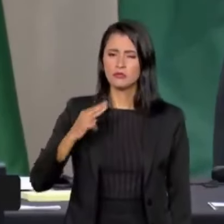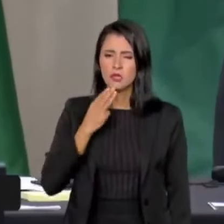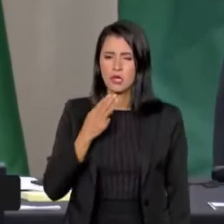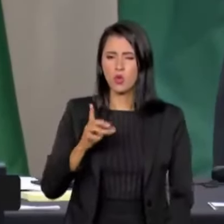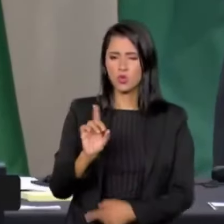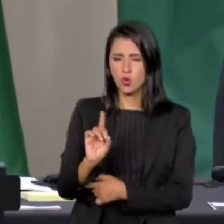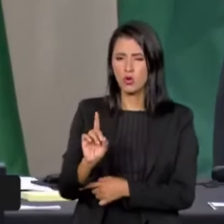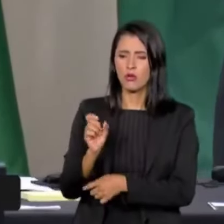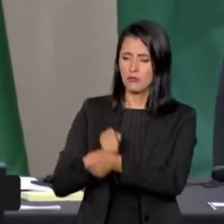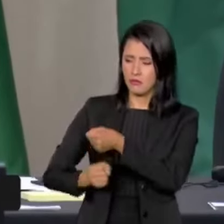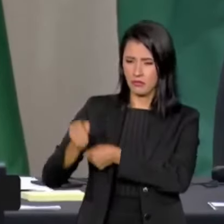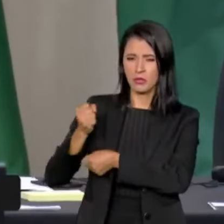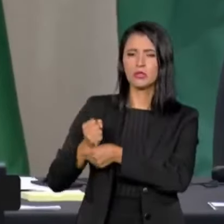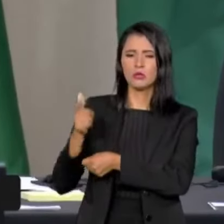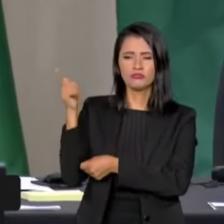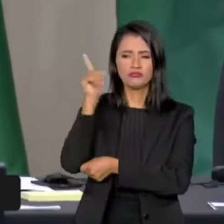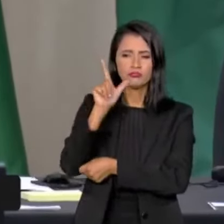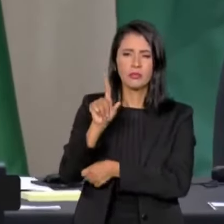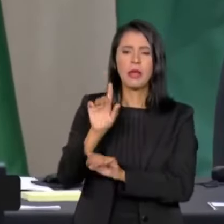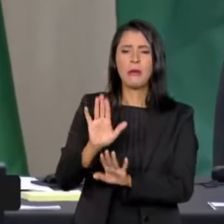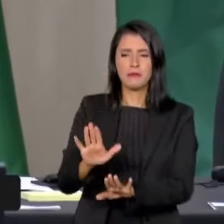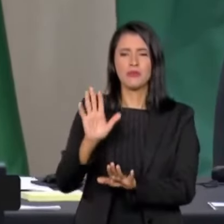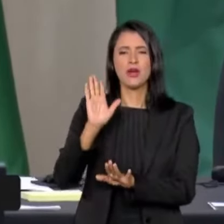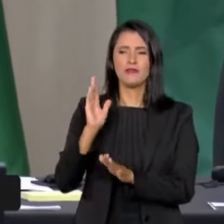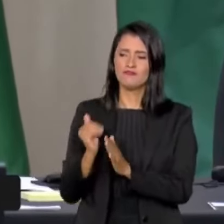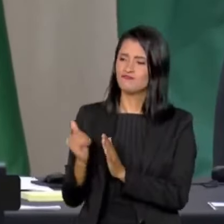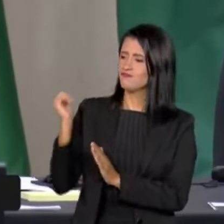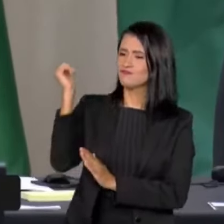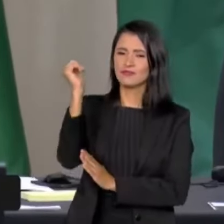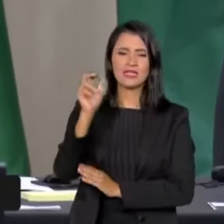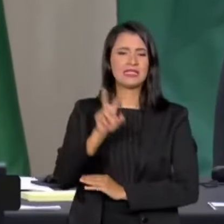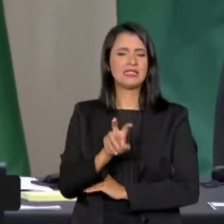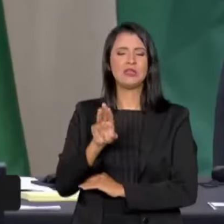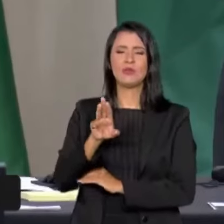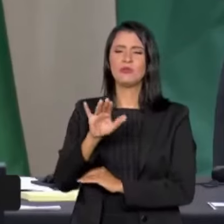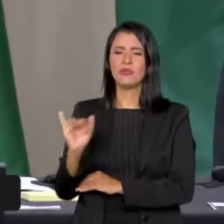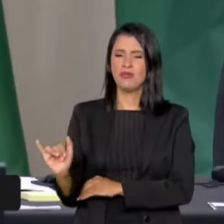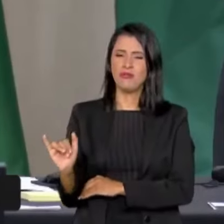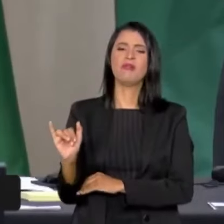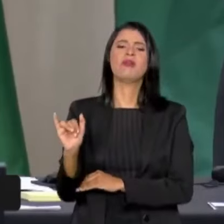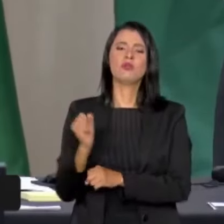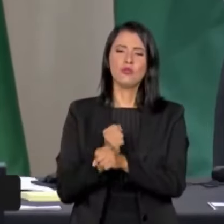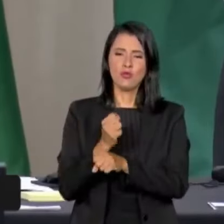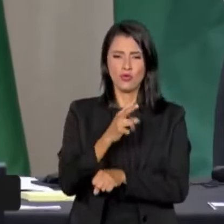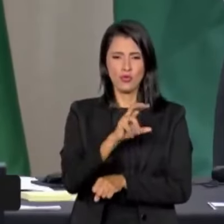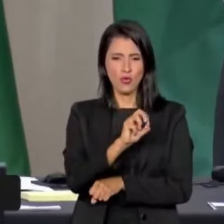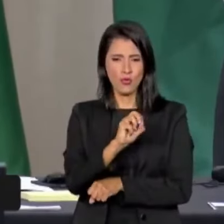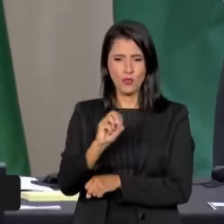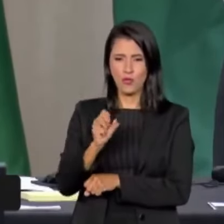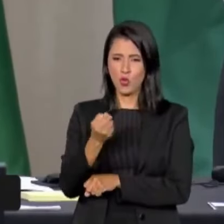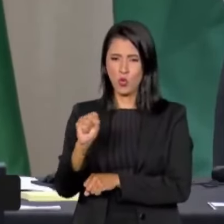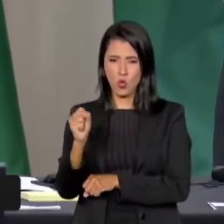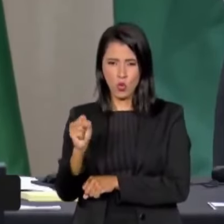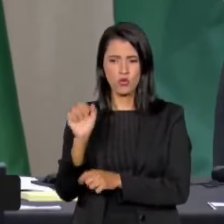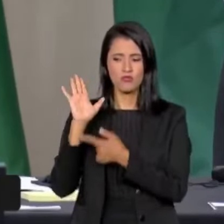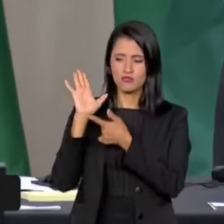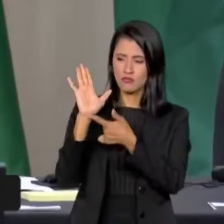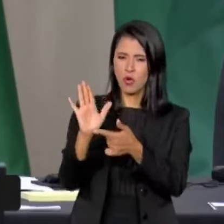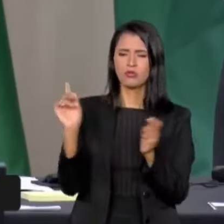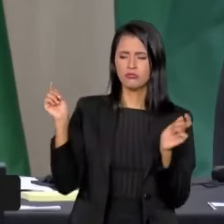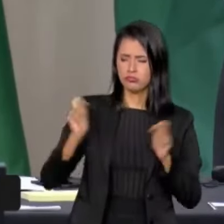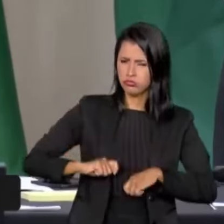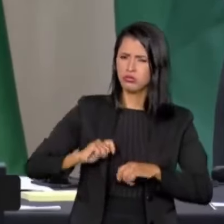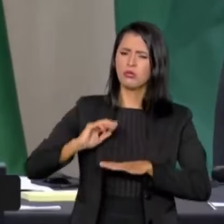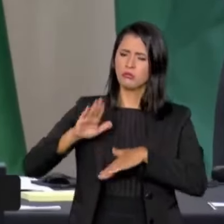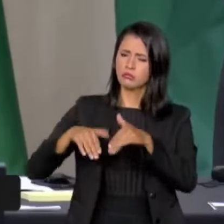$2.7 bilhões no ano passado, mas já havia superado $5 bilhões em 2008, o que demonstra seu